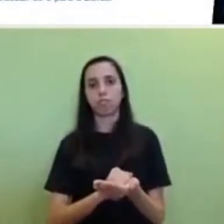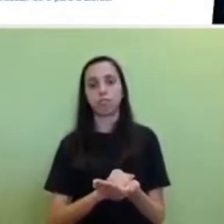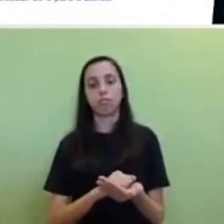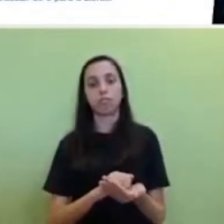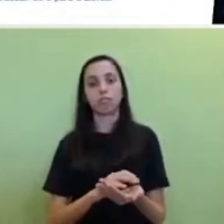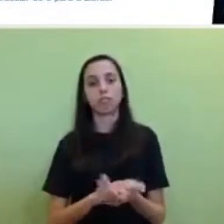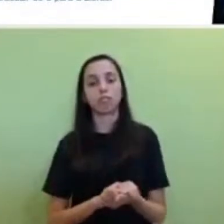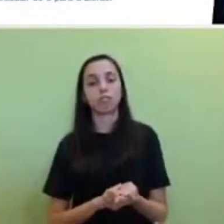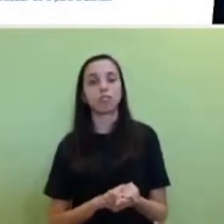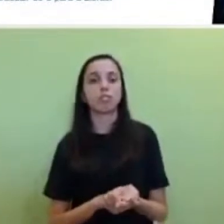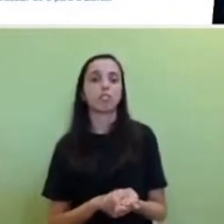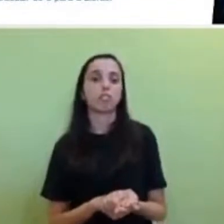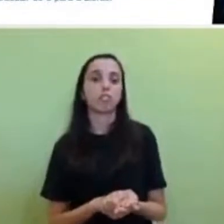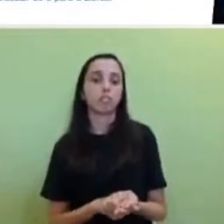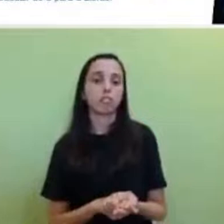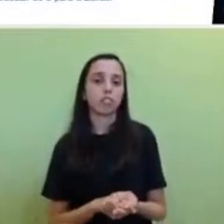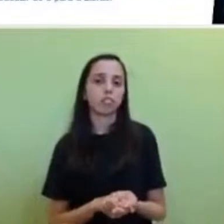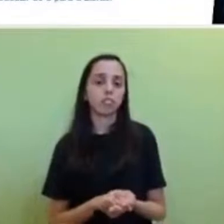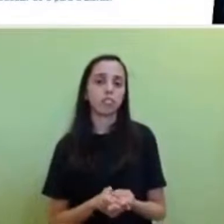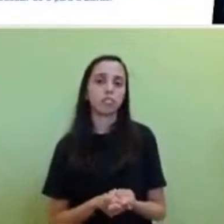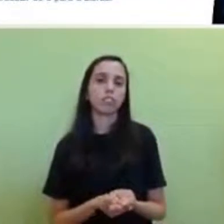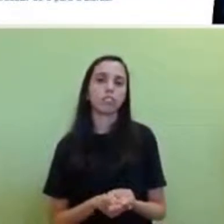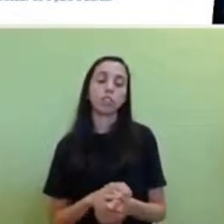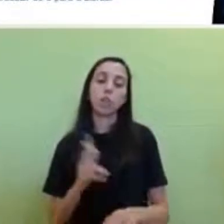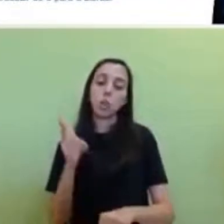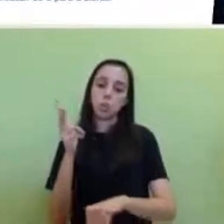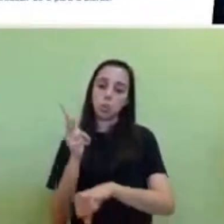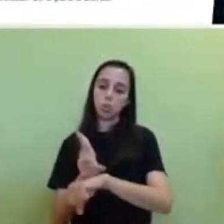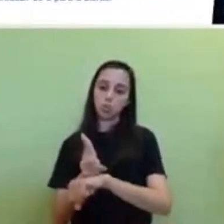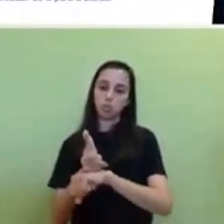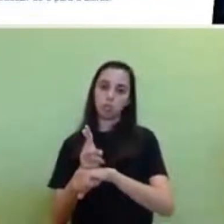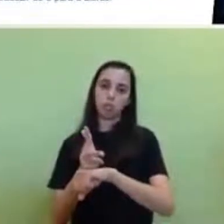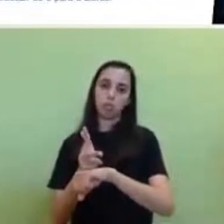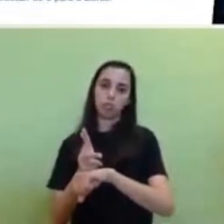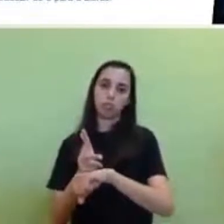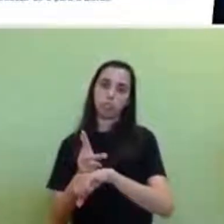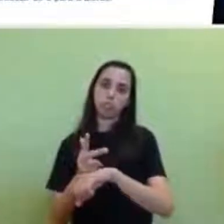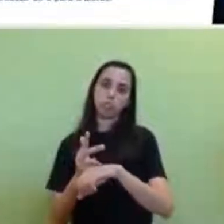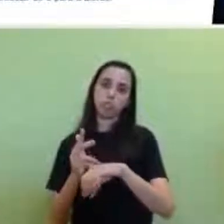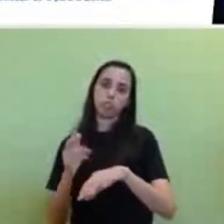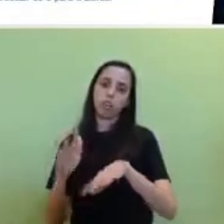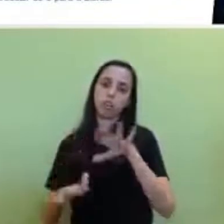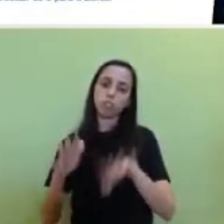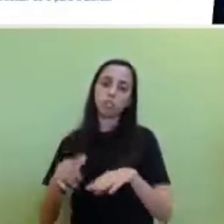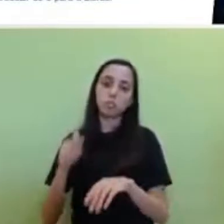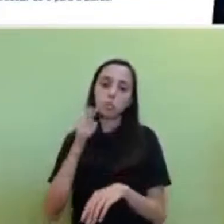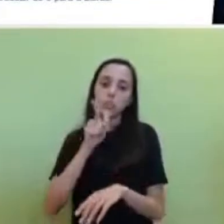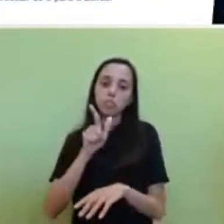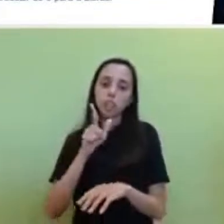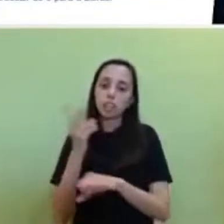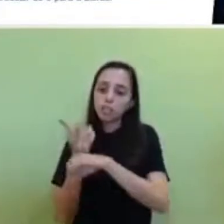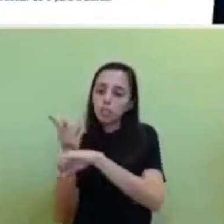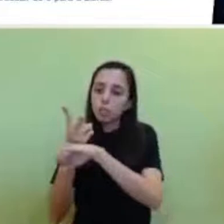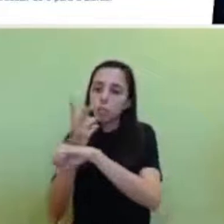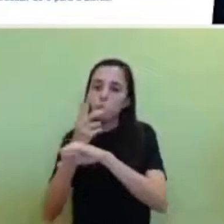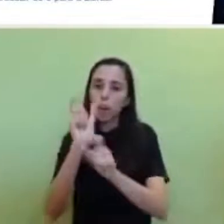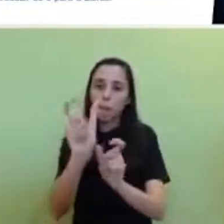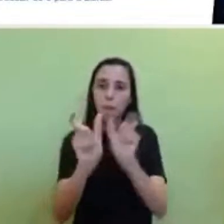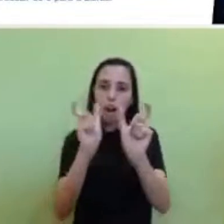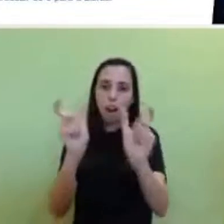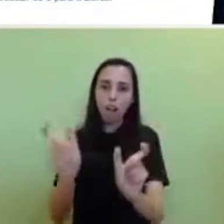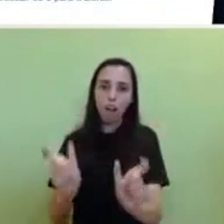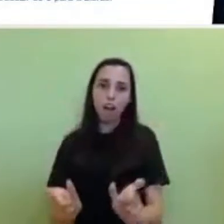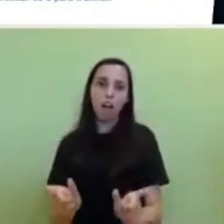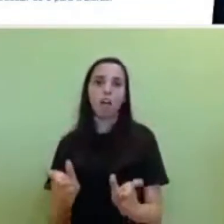consegue... Se você, no vídeo, você não consegue fazer uma busca por palavras, ou um programa não consegue fazer